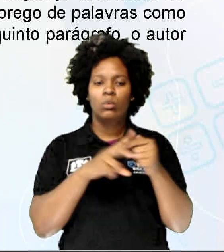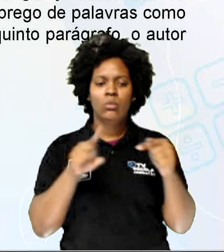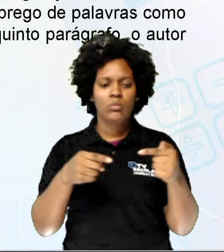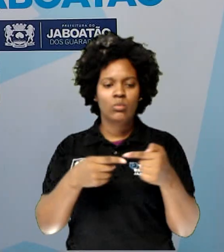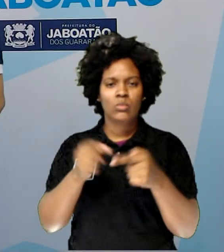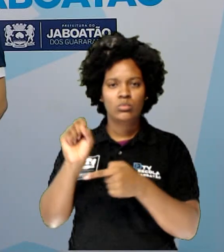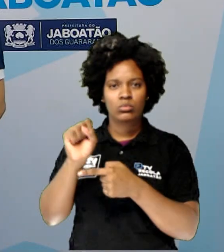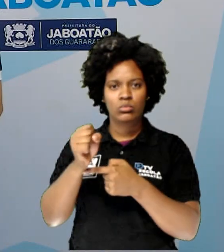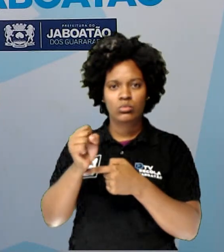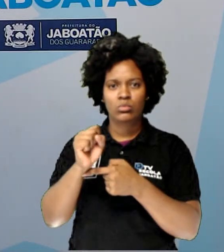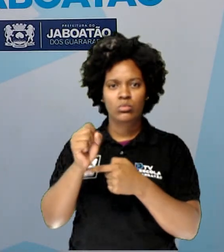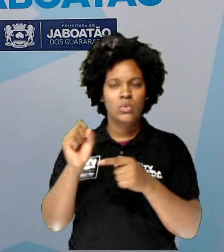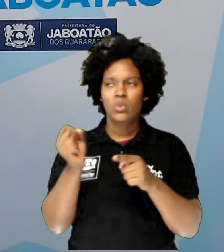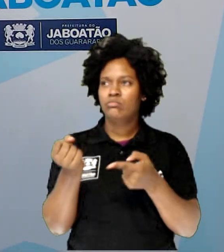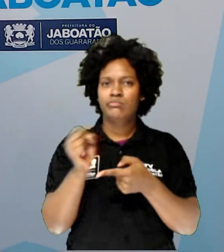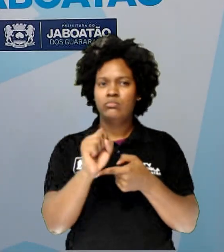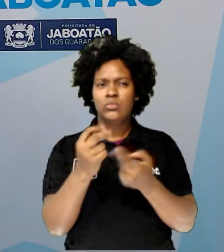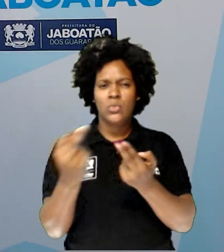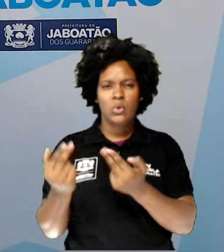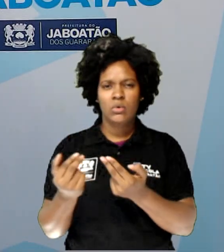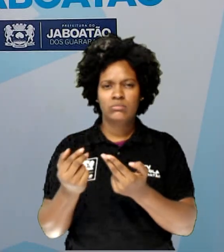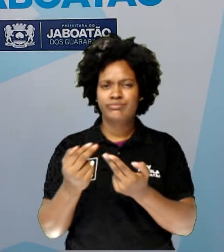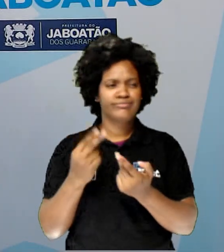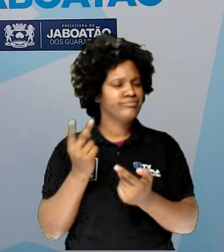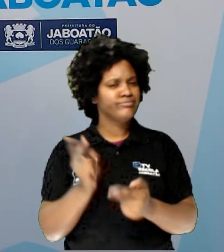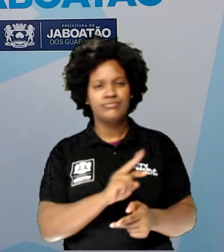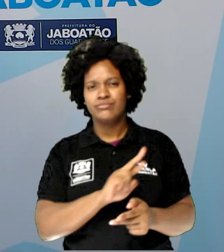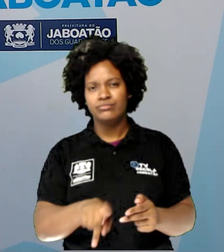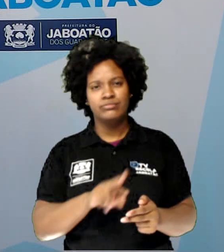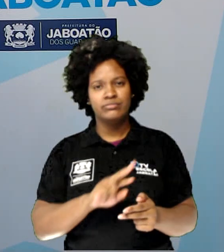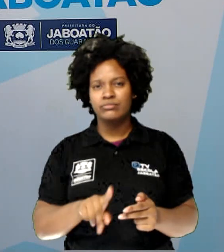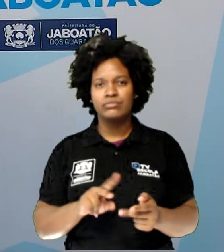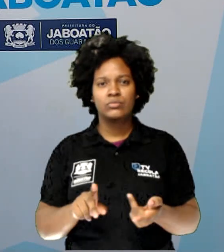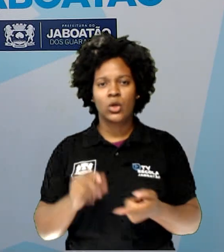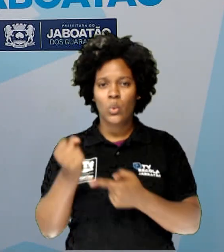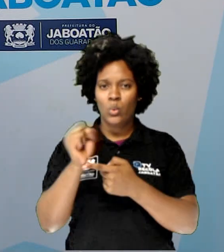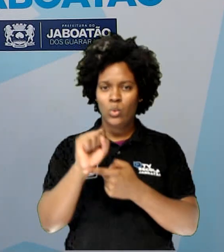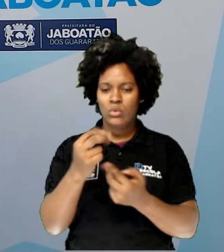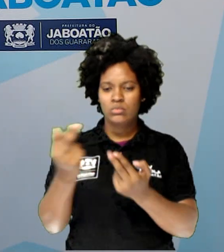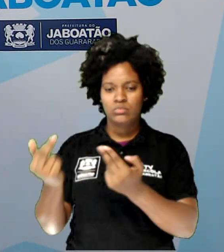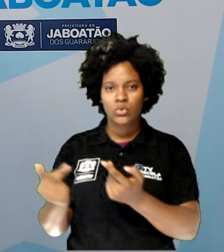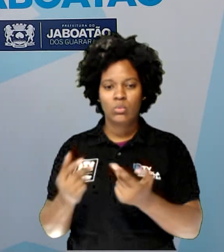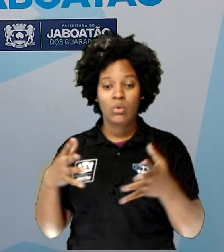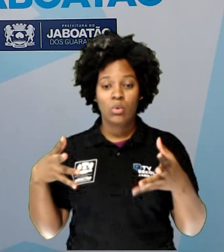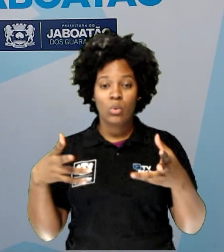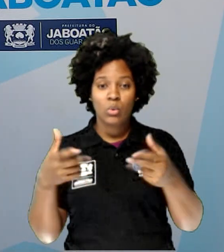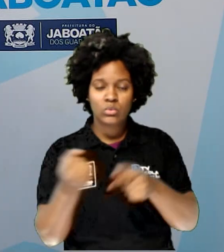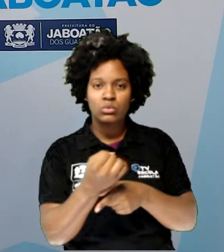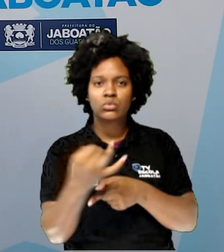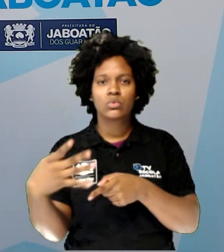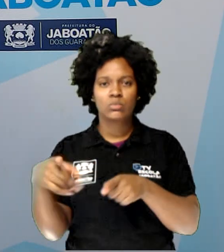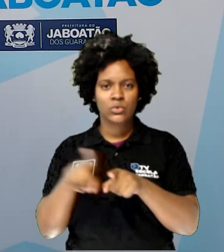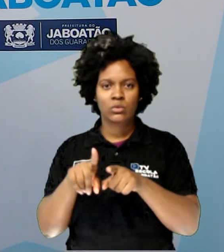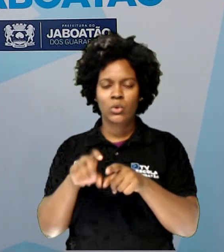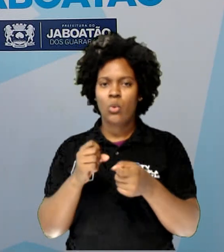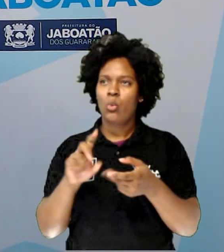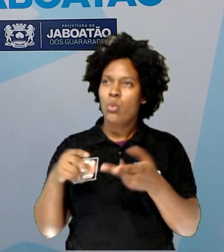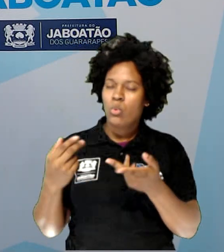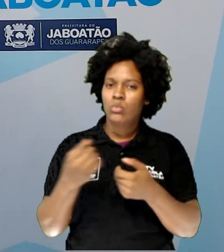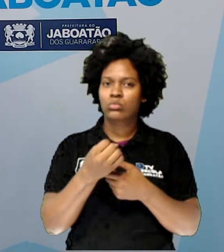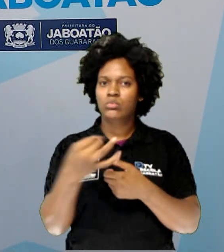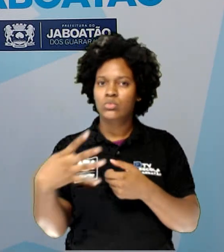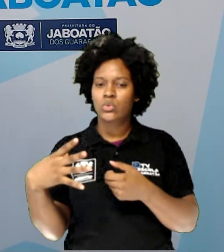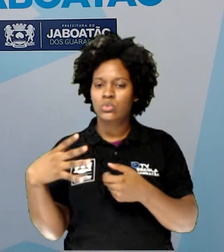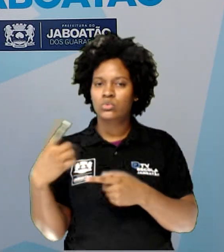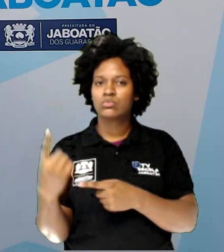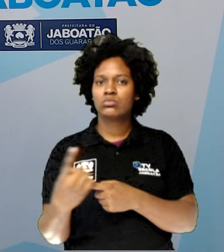com o sujeito não pode ser o mesmo. Se o sujeito fosse o mesmo, todos estariam no plural ou todos estariam no singular. Neste